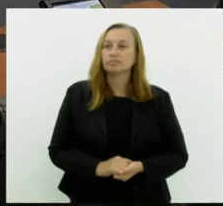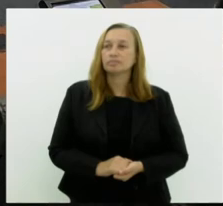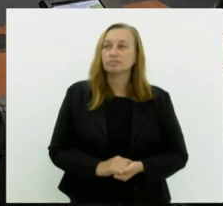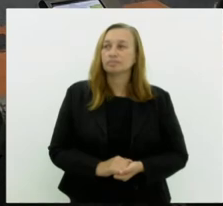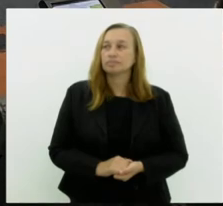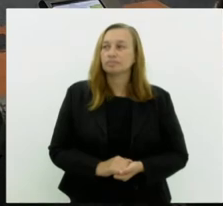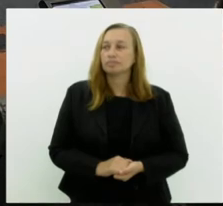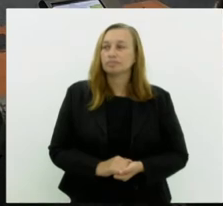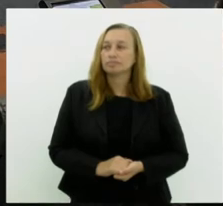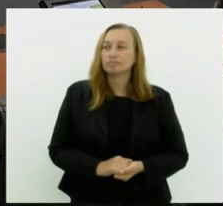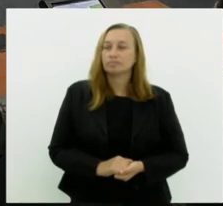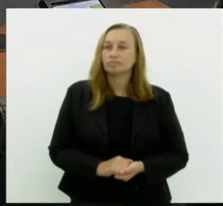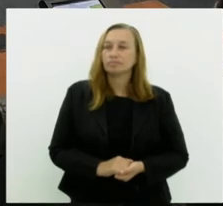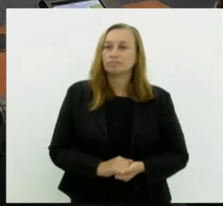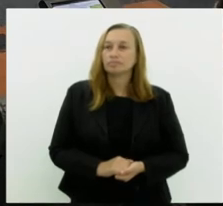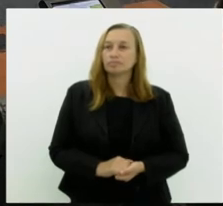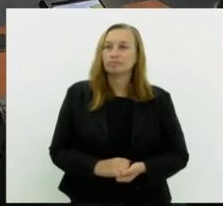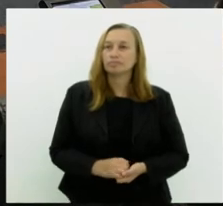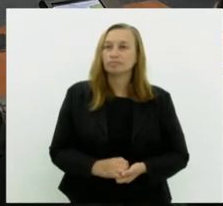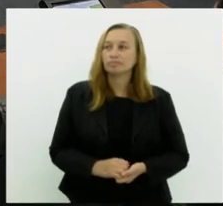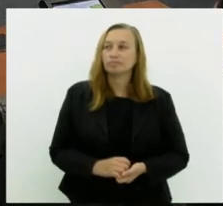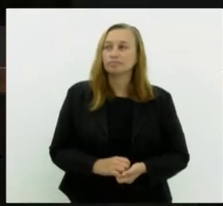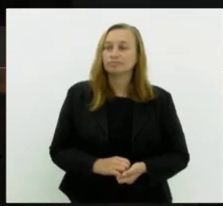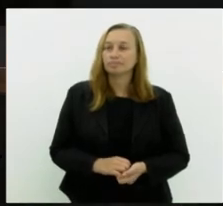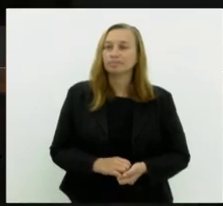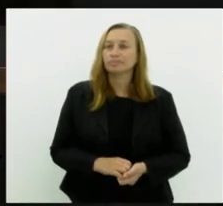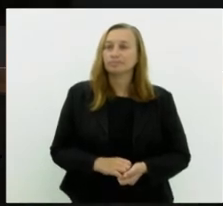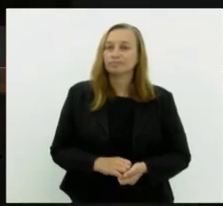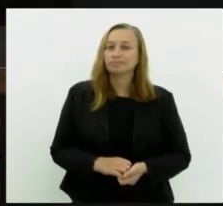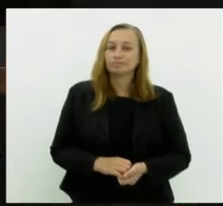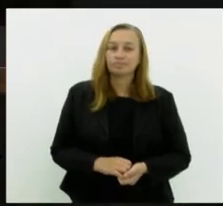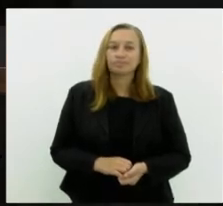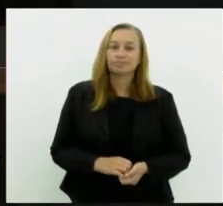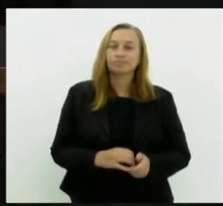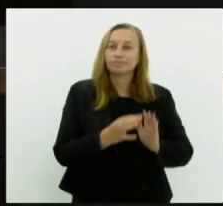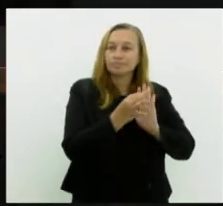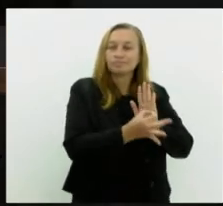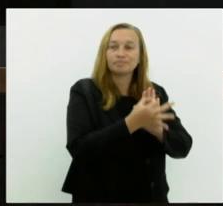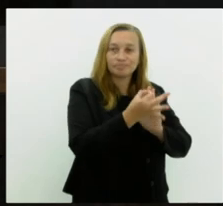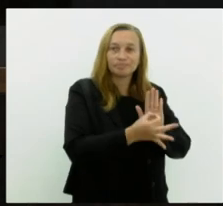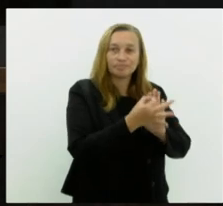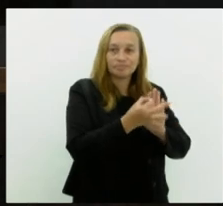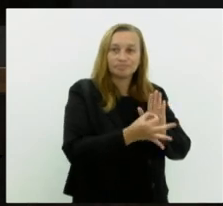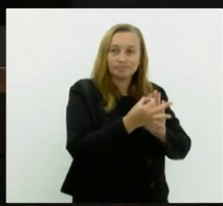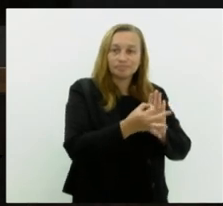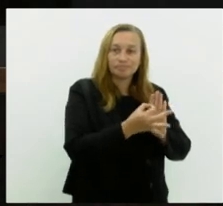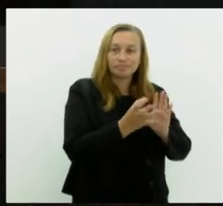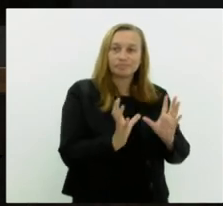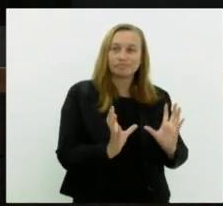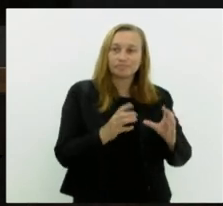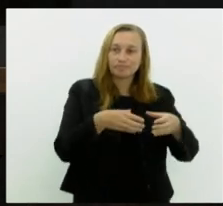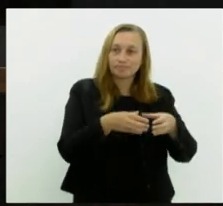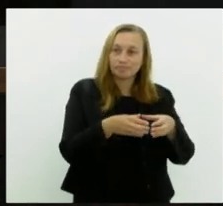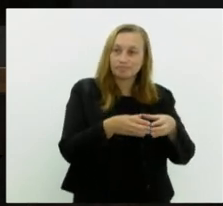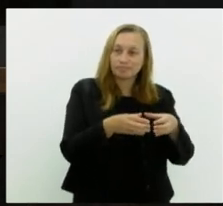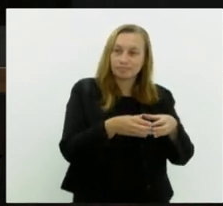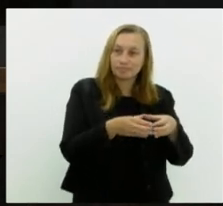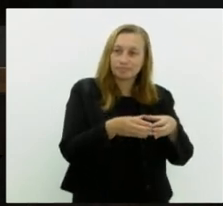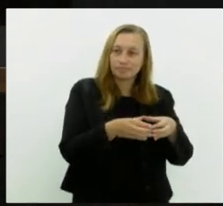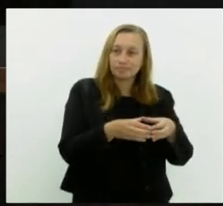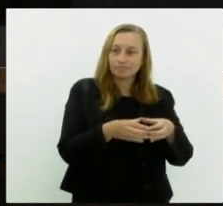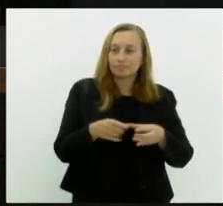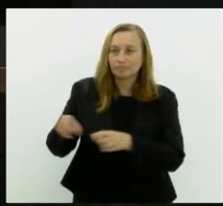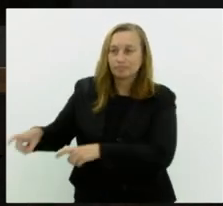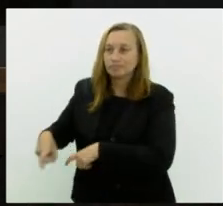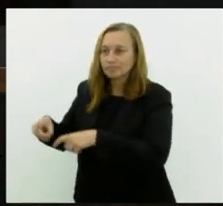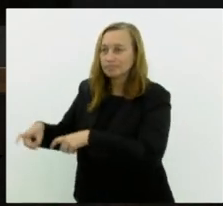isso? Ok. Segue. Para emitir parecer da Comissão de Agricultura,